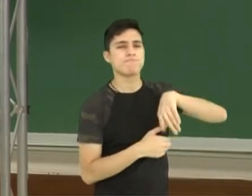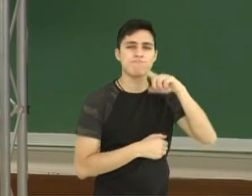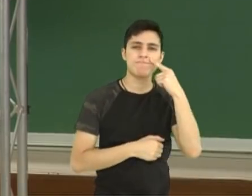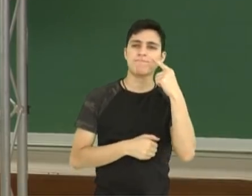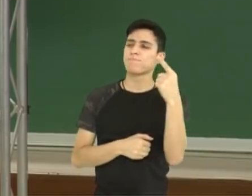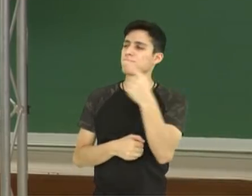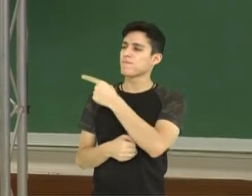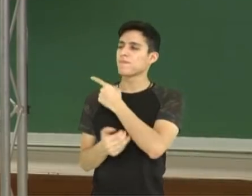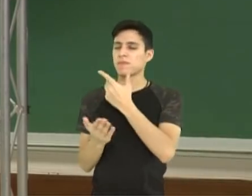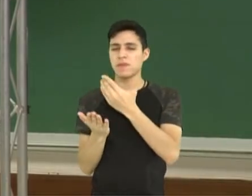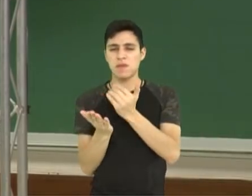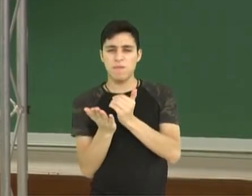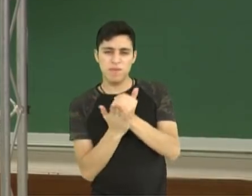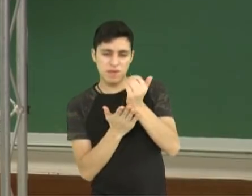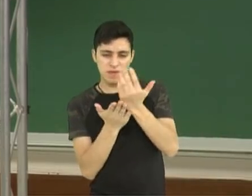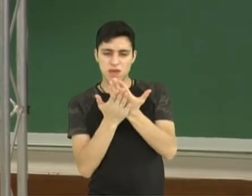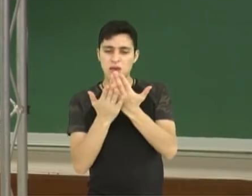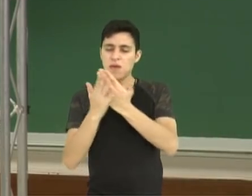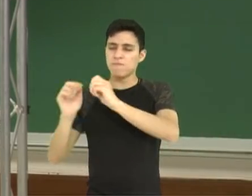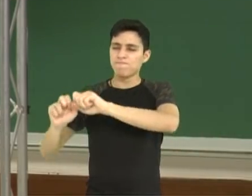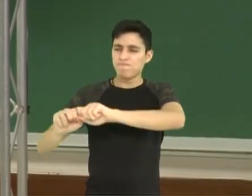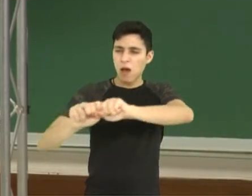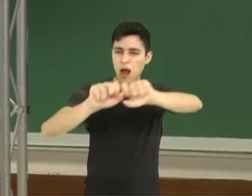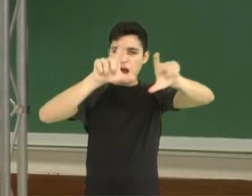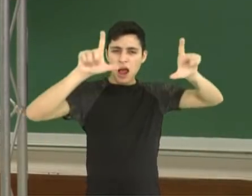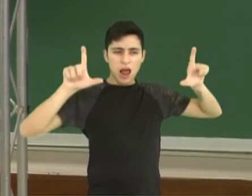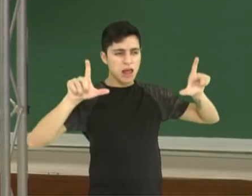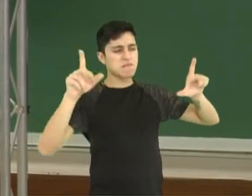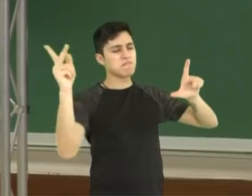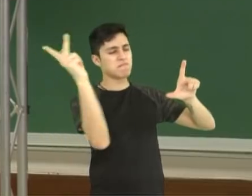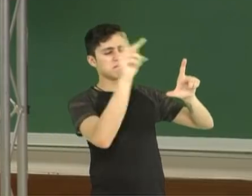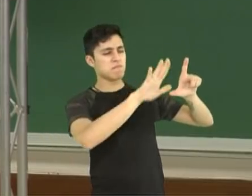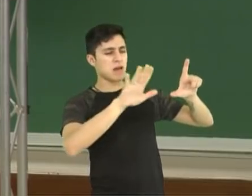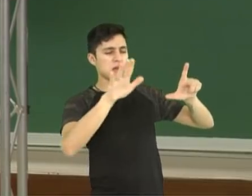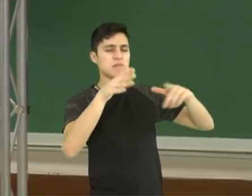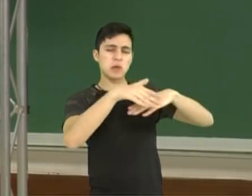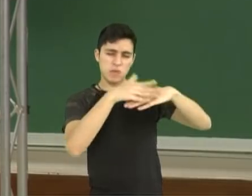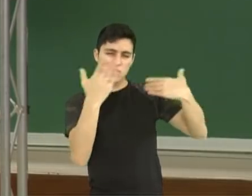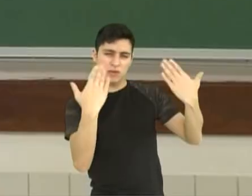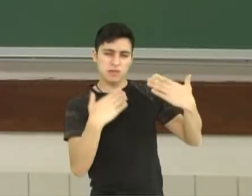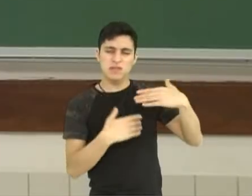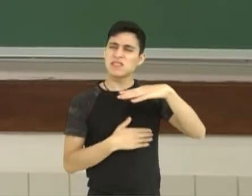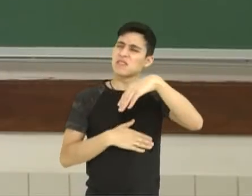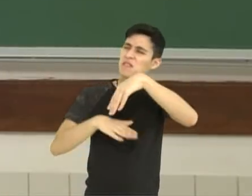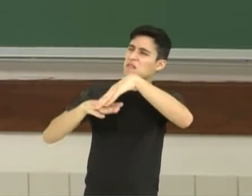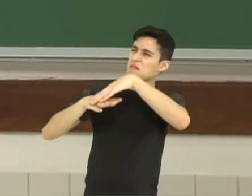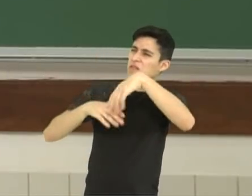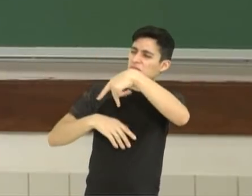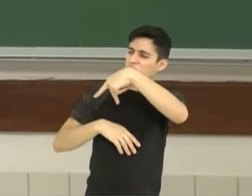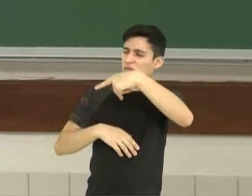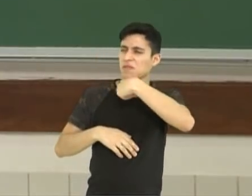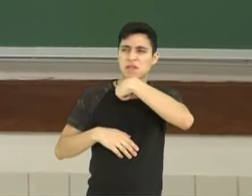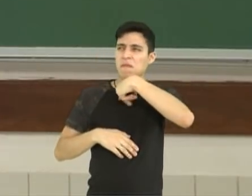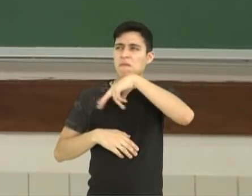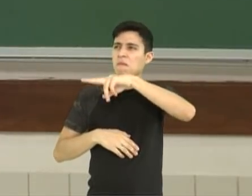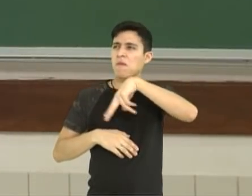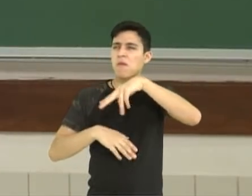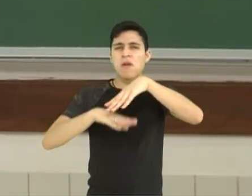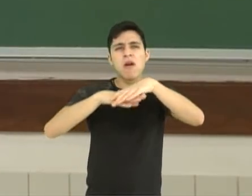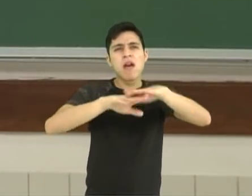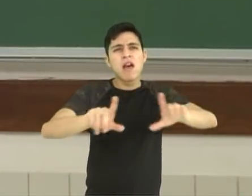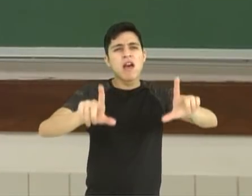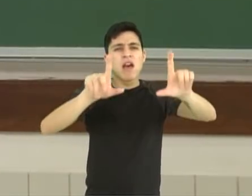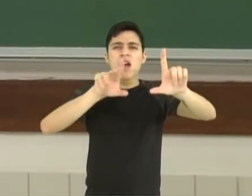imagem. Vamos conversar sobre essa imagem? Conversar, Fabiano? Eu nunca conversei com a imagem? Você é